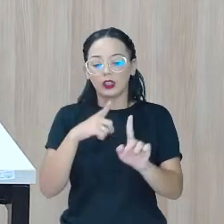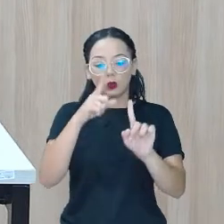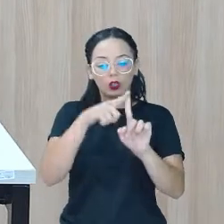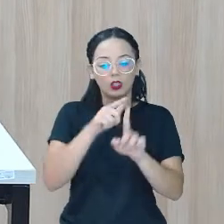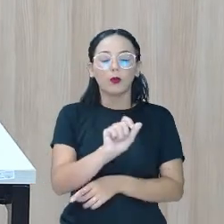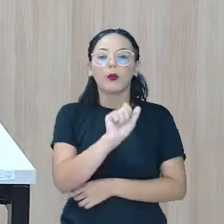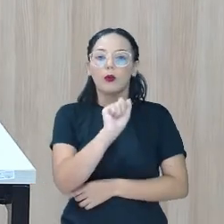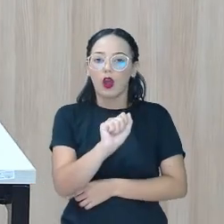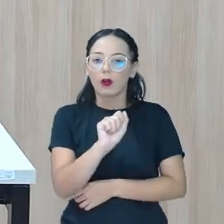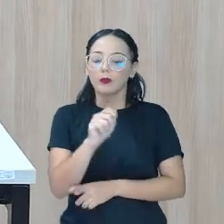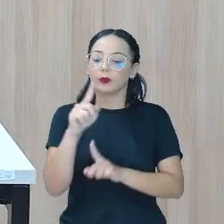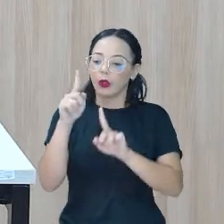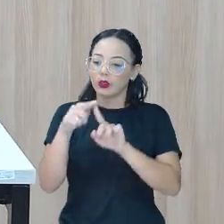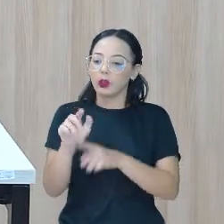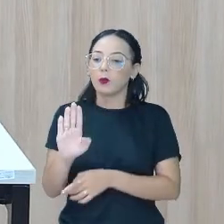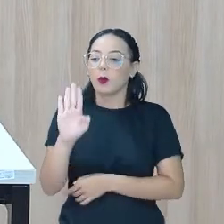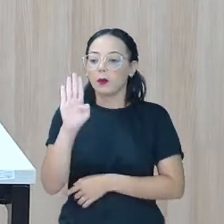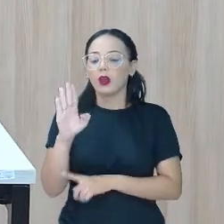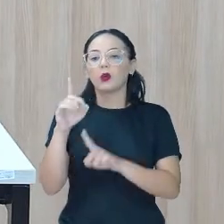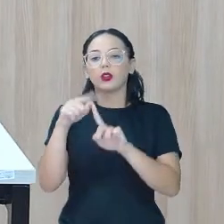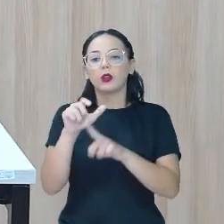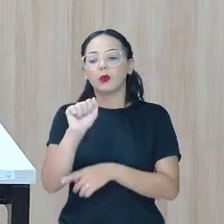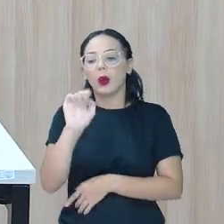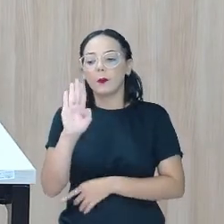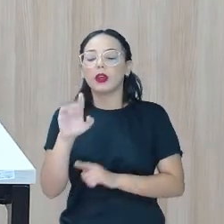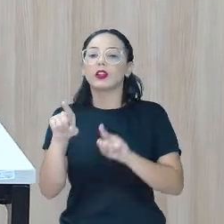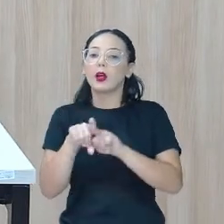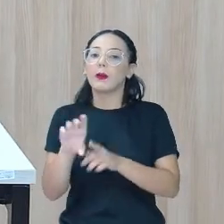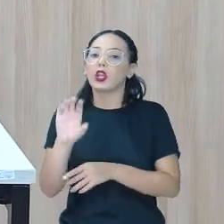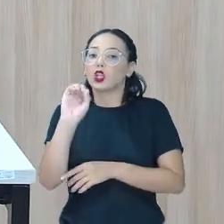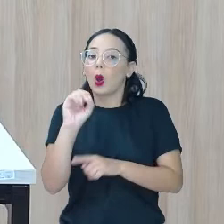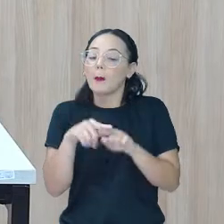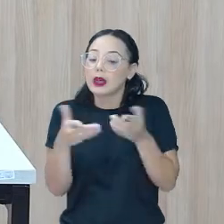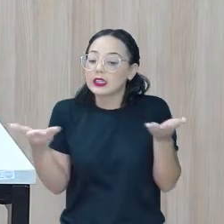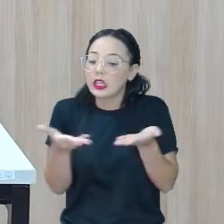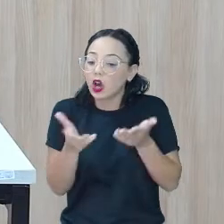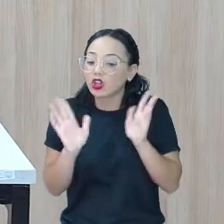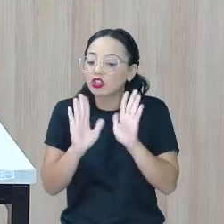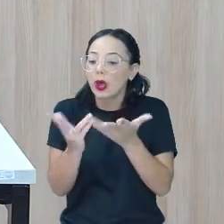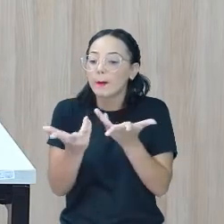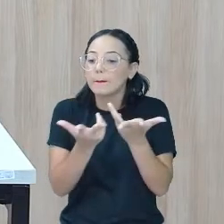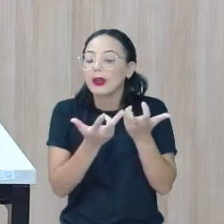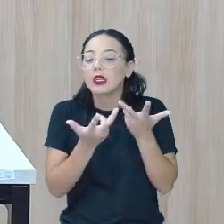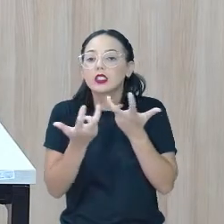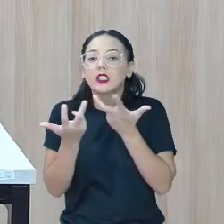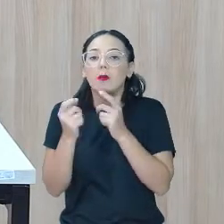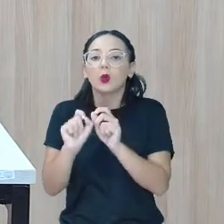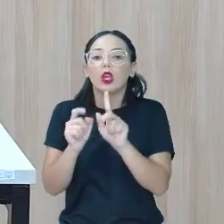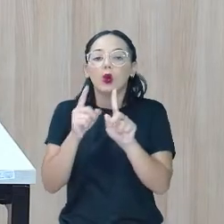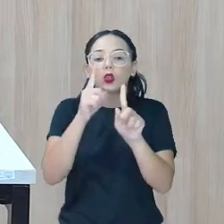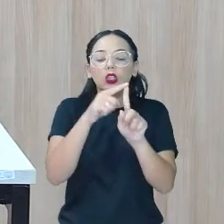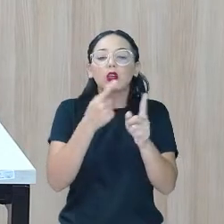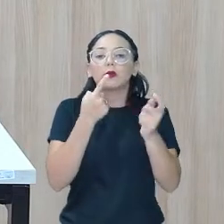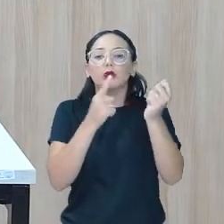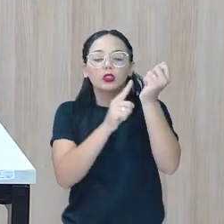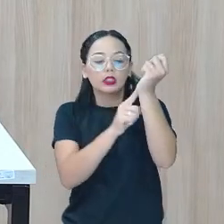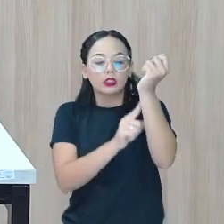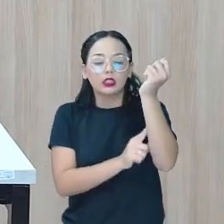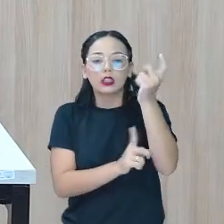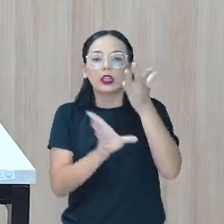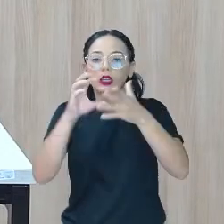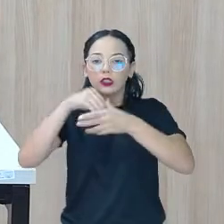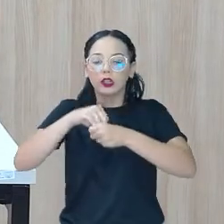A, o tipo B, o tipo AB e o tipo O. Mas agora, eles perceberam que esses tipos de sangue,